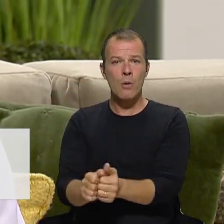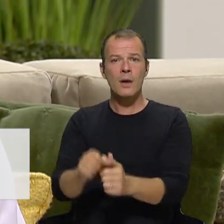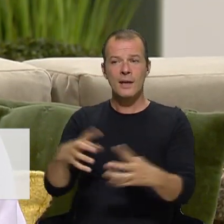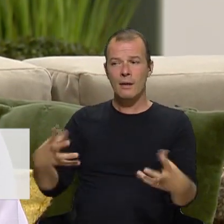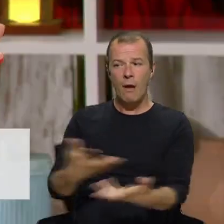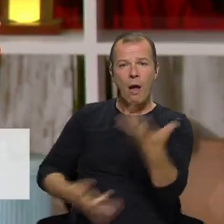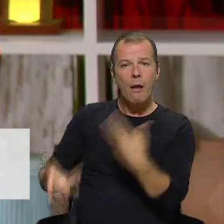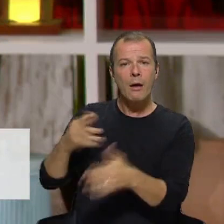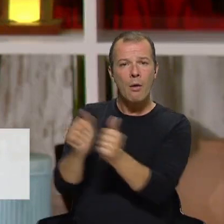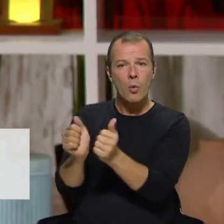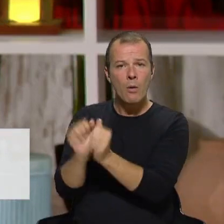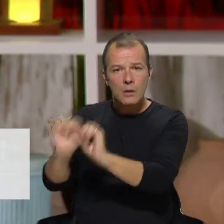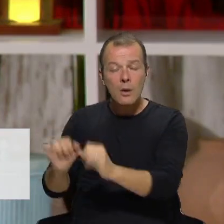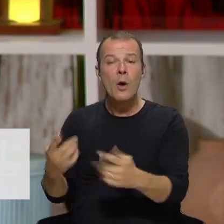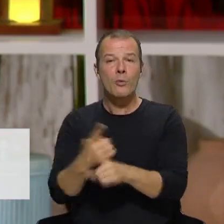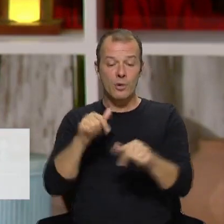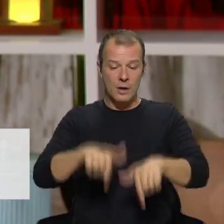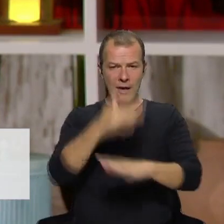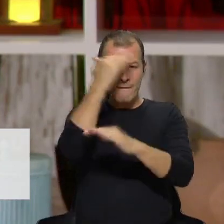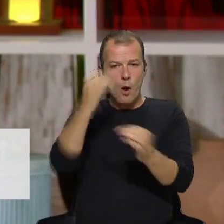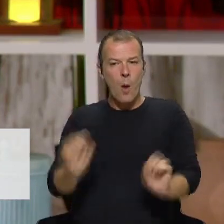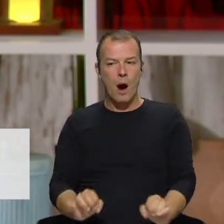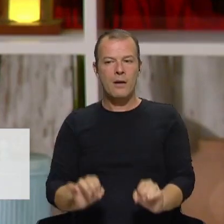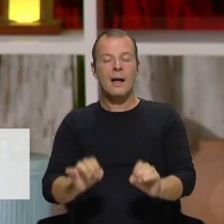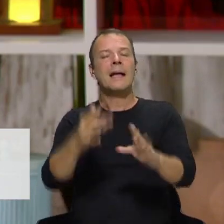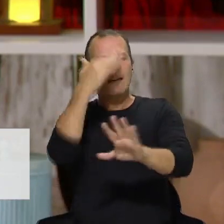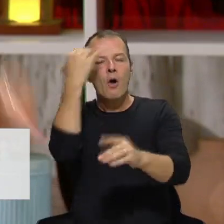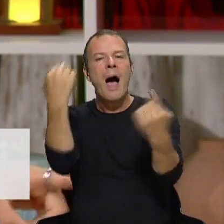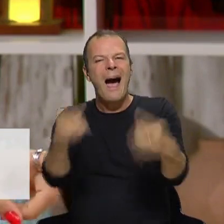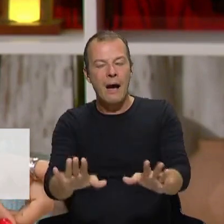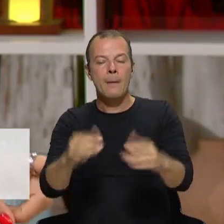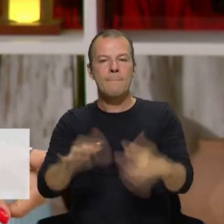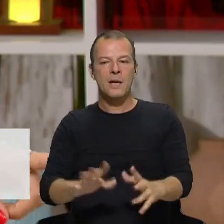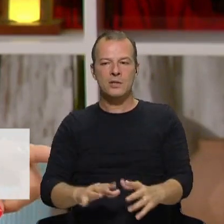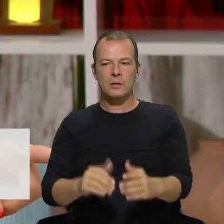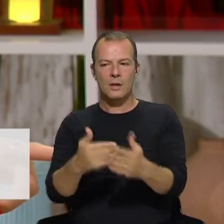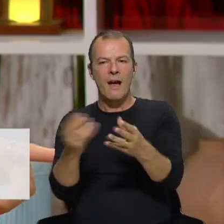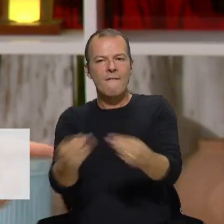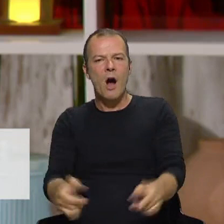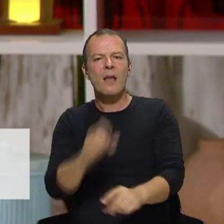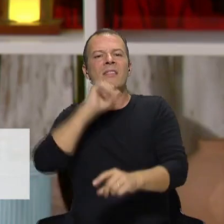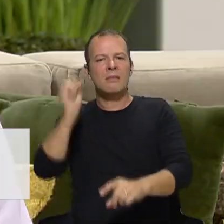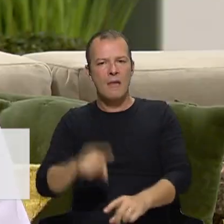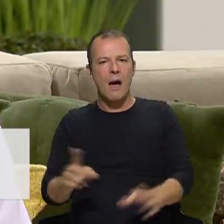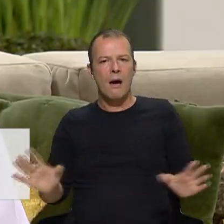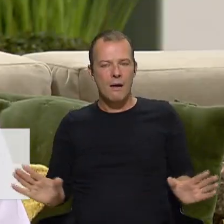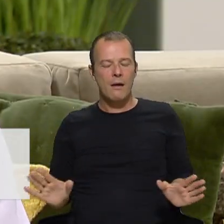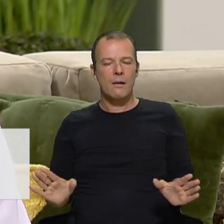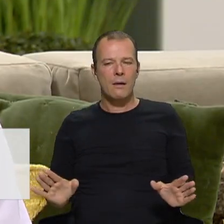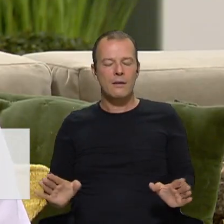convivem contigo, não é? Porque aqui não há dificuldades. Quer dizer, há dificuldades, mas há maneira de as ultrapassar. Sempre. Não é?